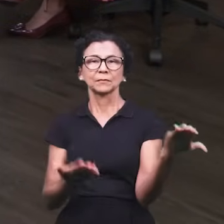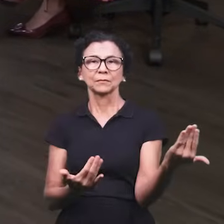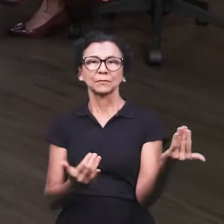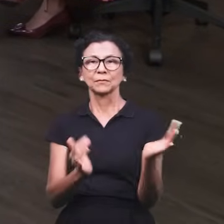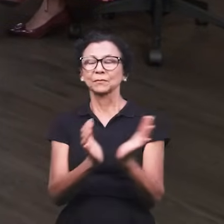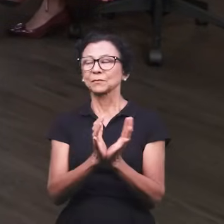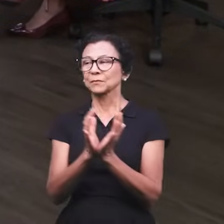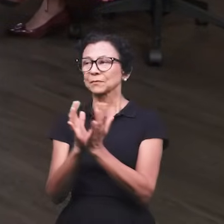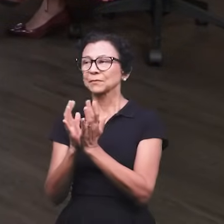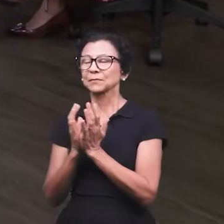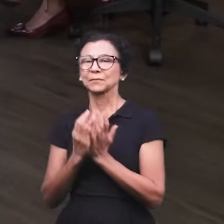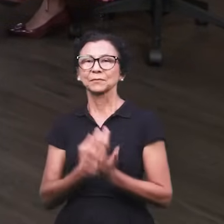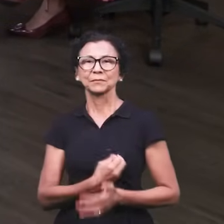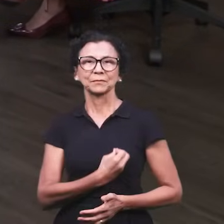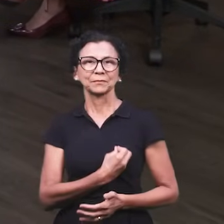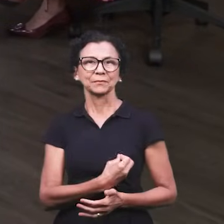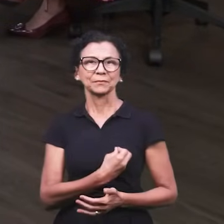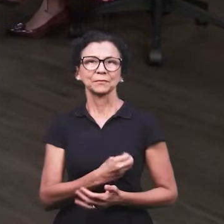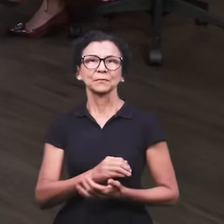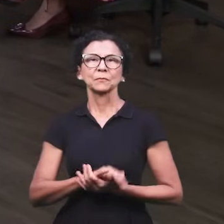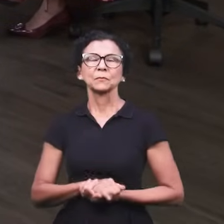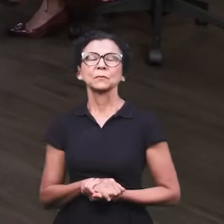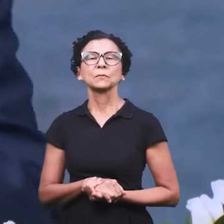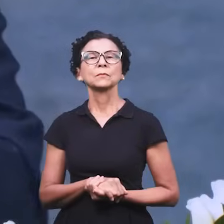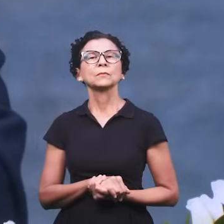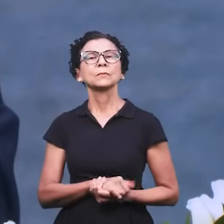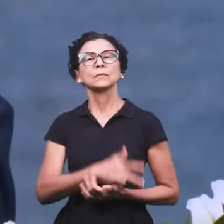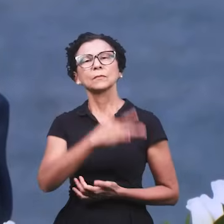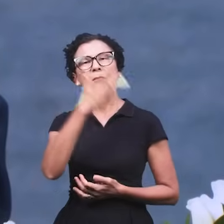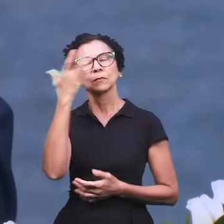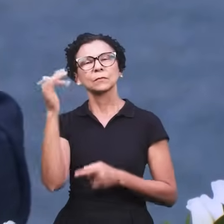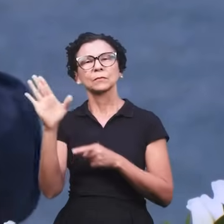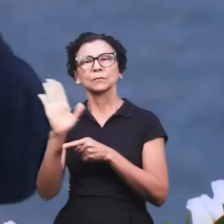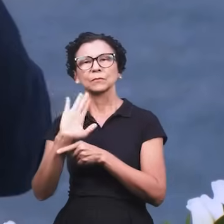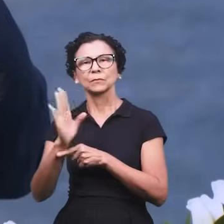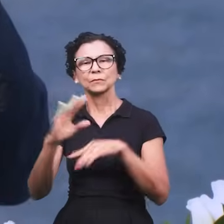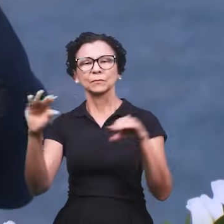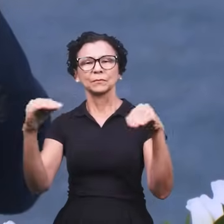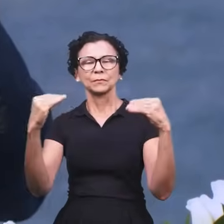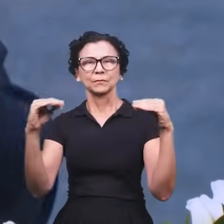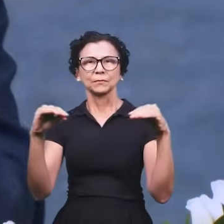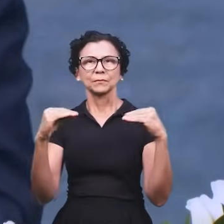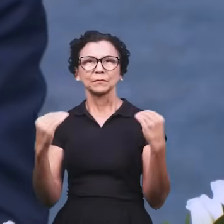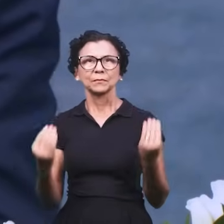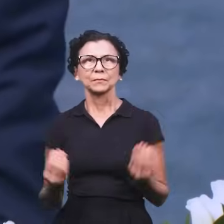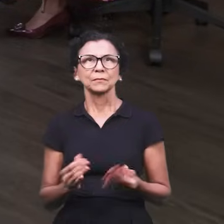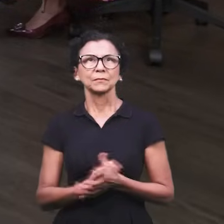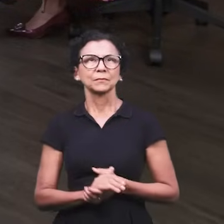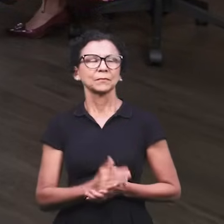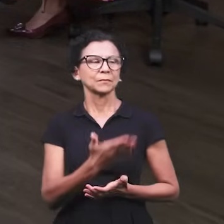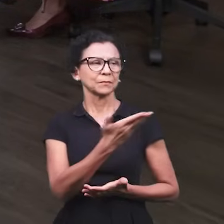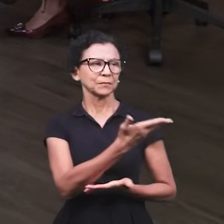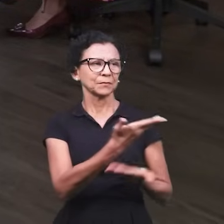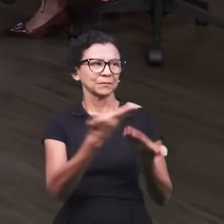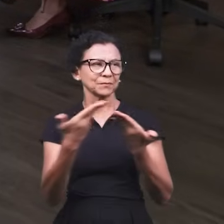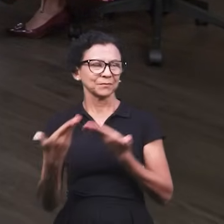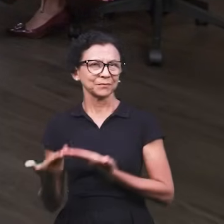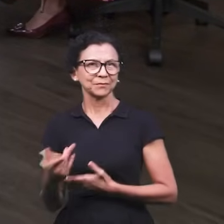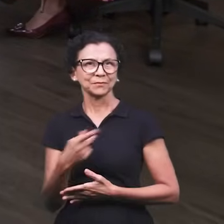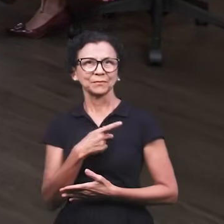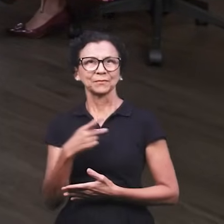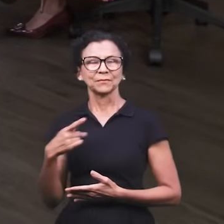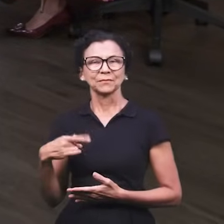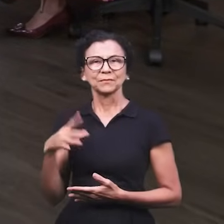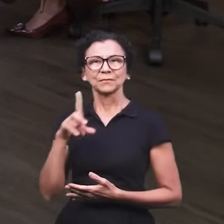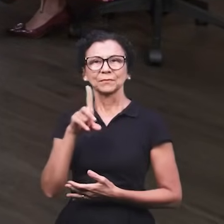jovens presentes, aos que enviaram as suas perguntas, Andréia, especialmente ao nosso convidado,